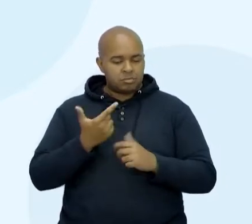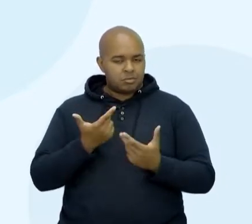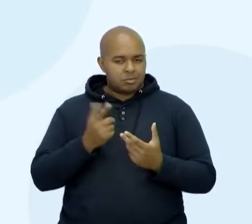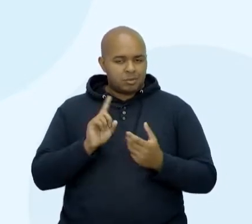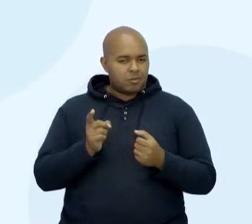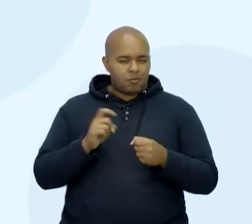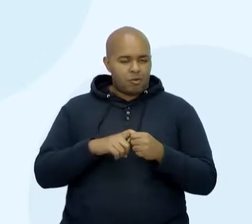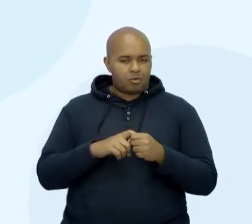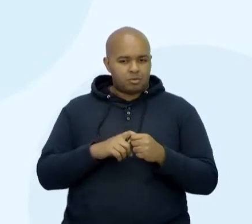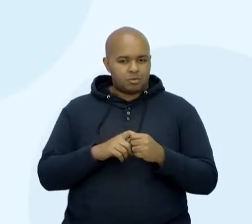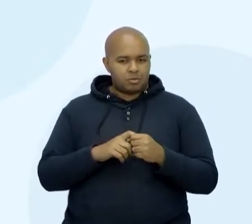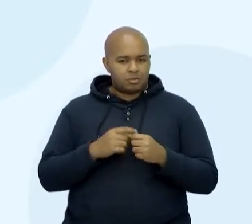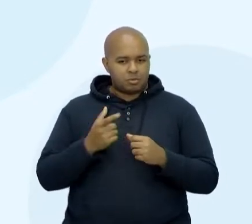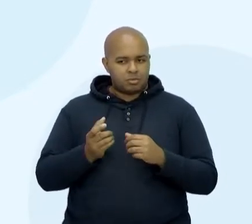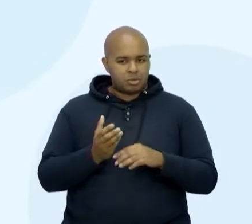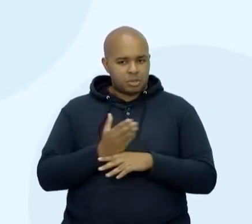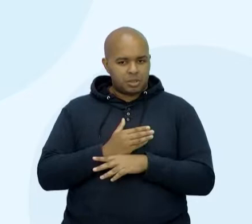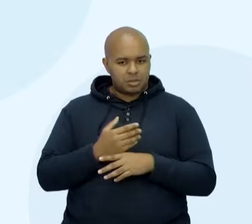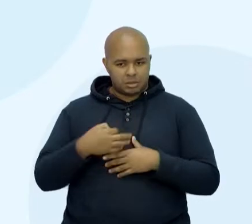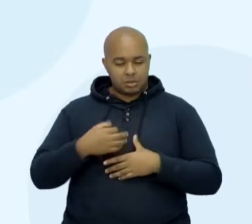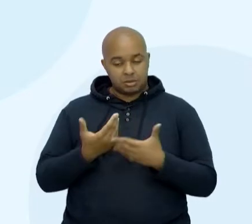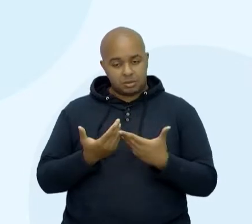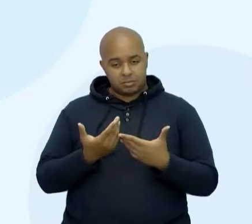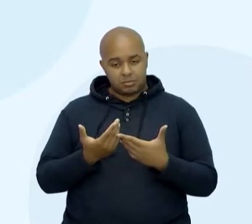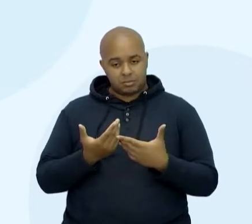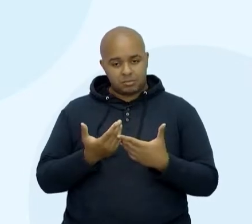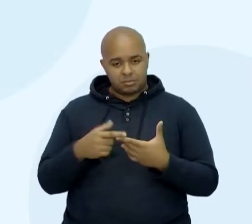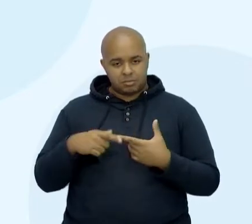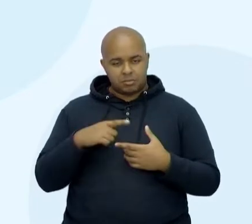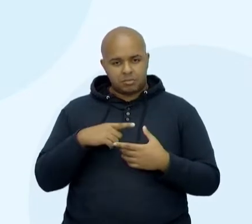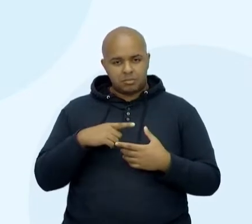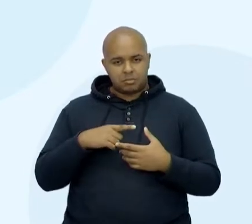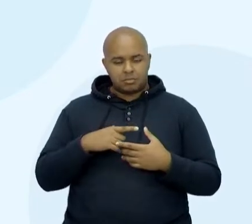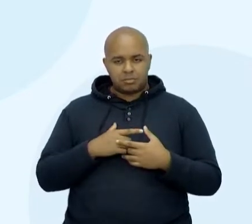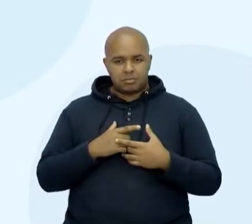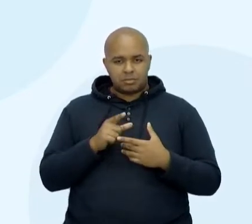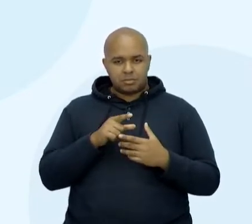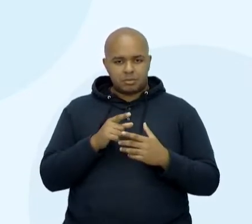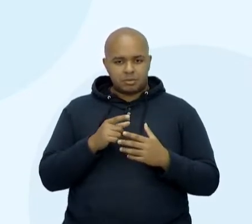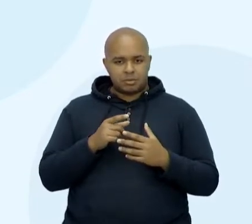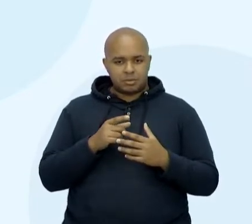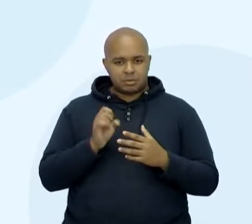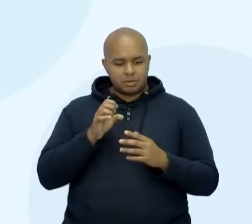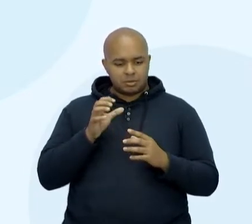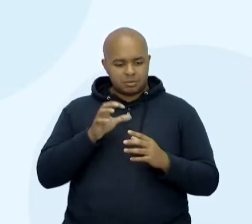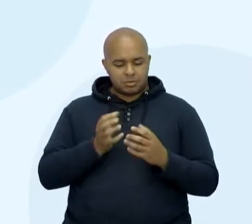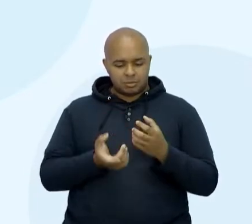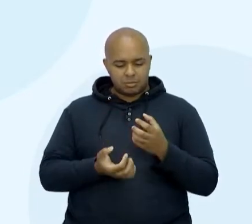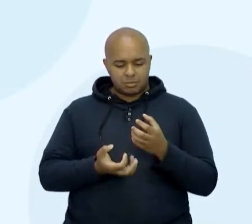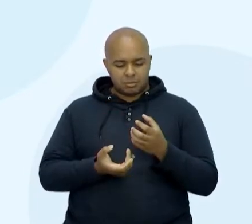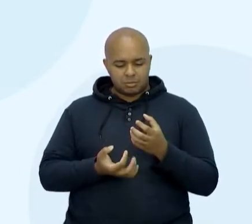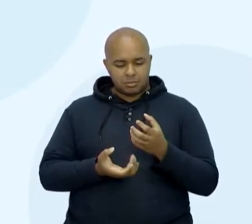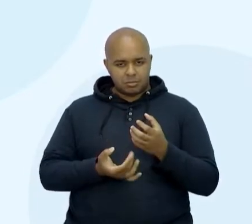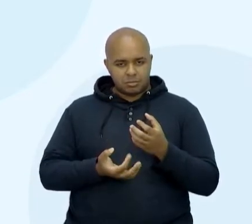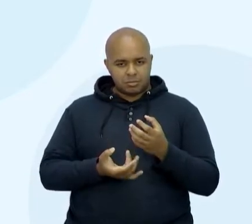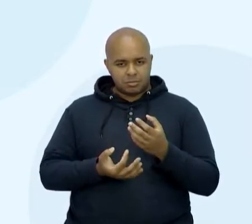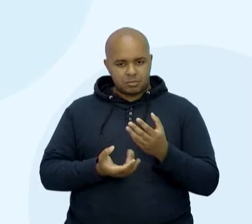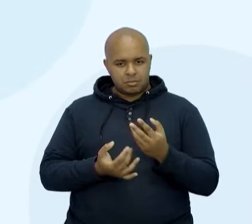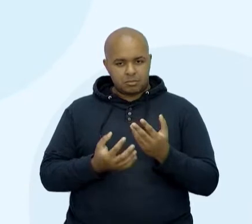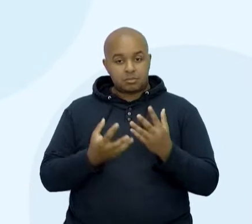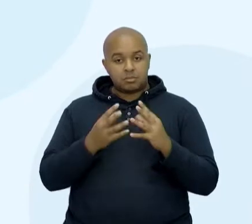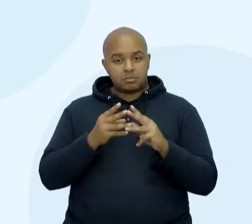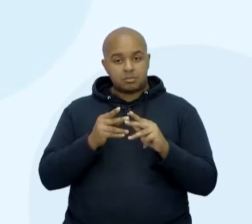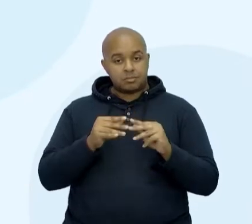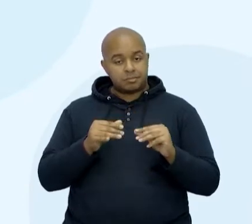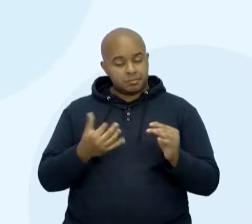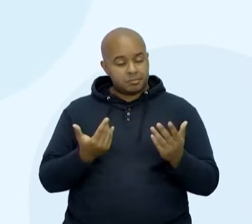não voltam, né, ao estado original. Então, aí a gente, se aquecer, o que vai acontecer é a